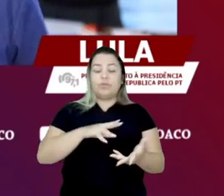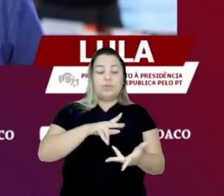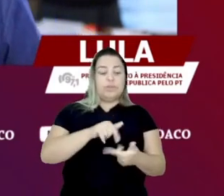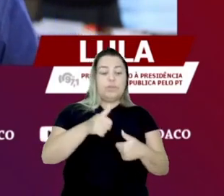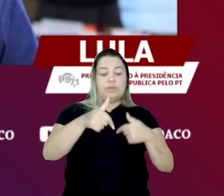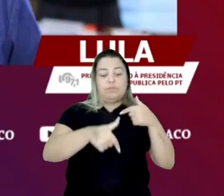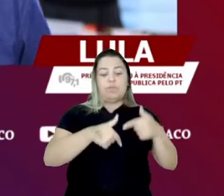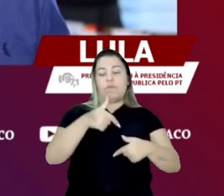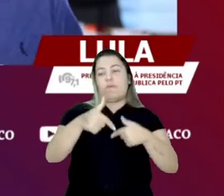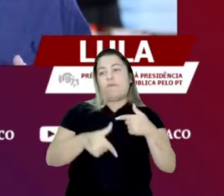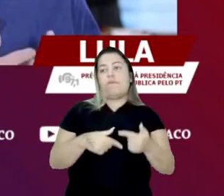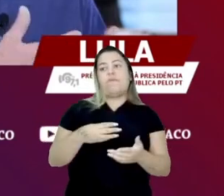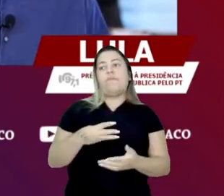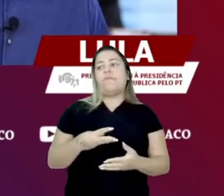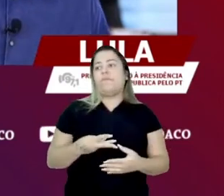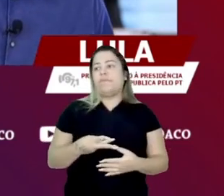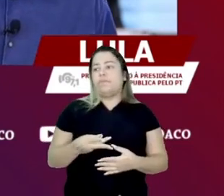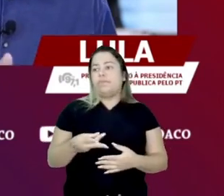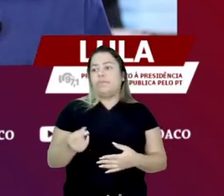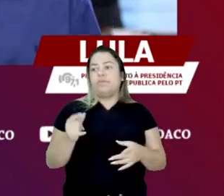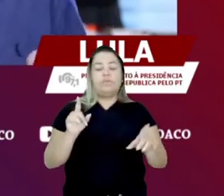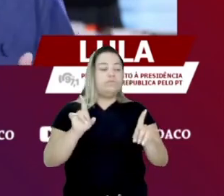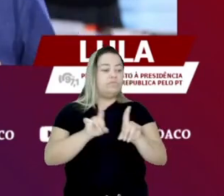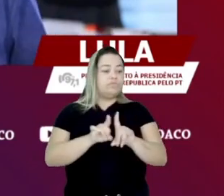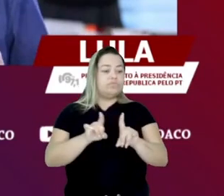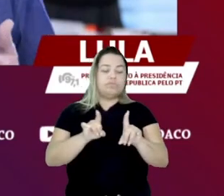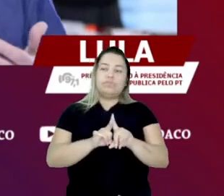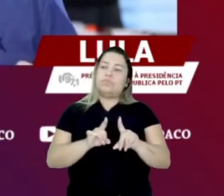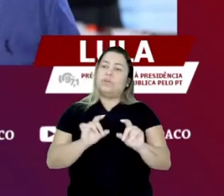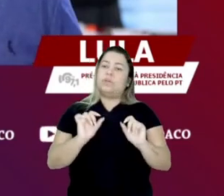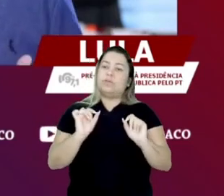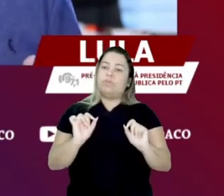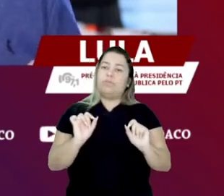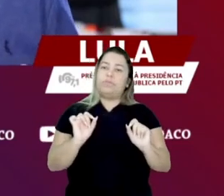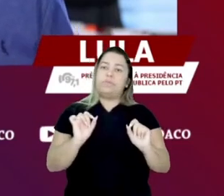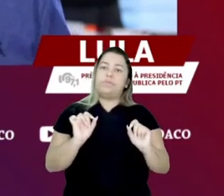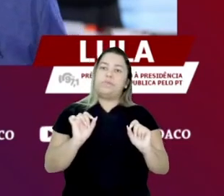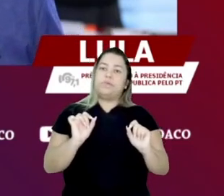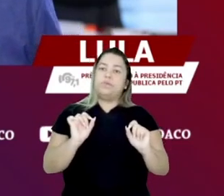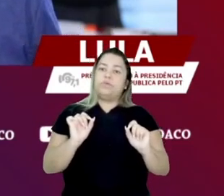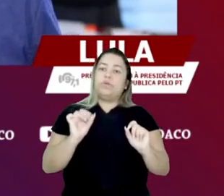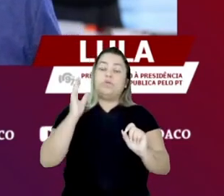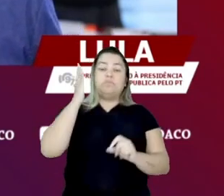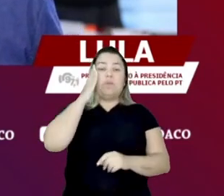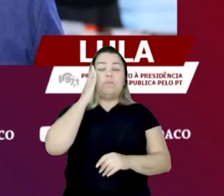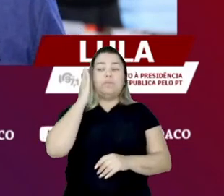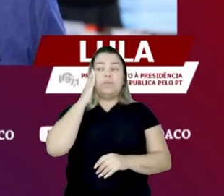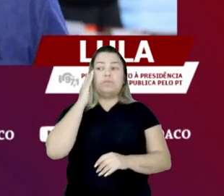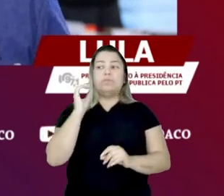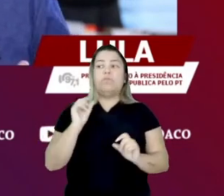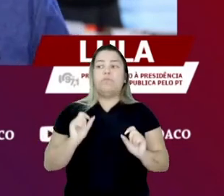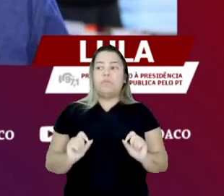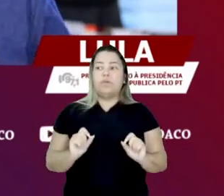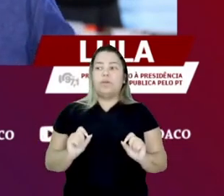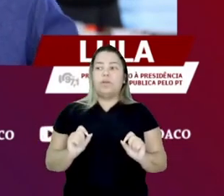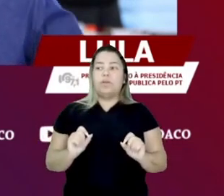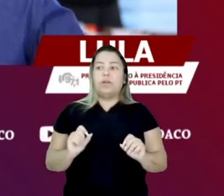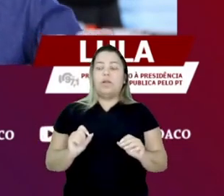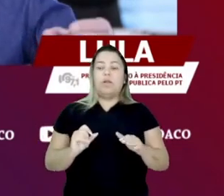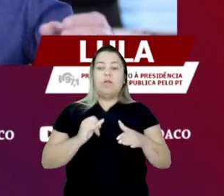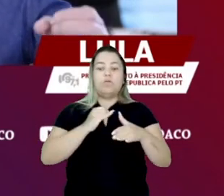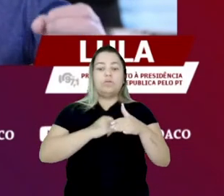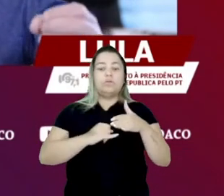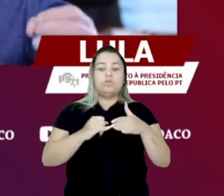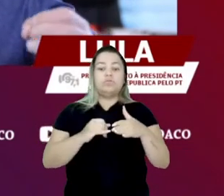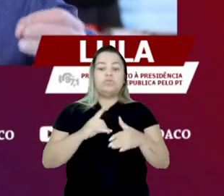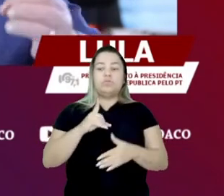digital, levar em conta a indústria de dados, ou seja, tem muita coisa nova no pedaço para a gente discutir. E eu quero fazer uma discussão